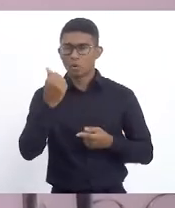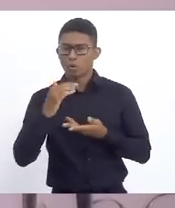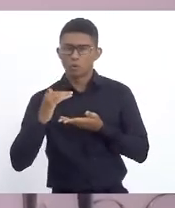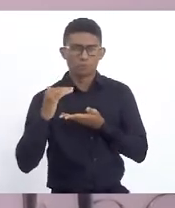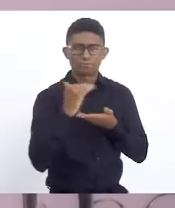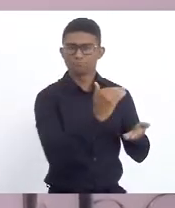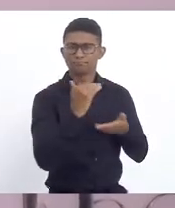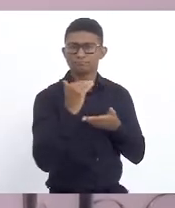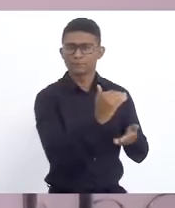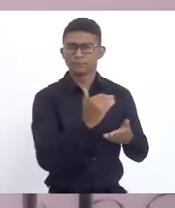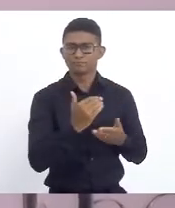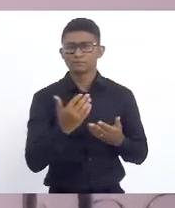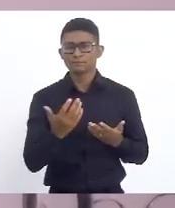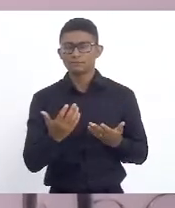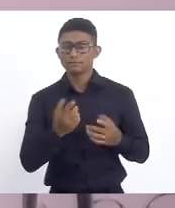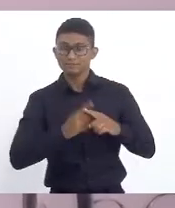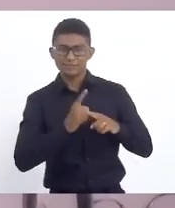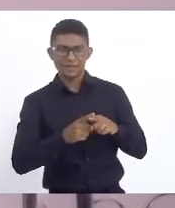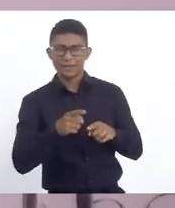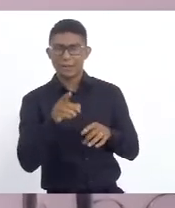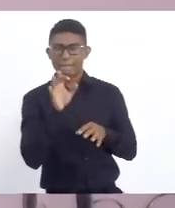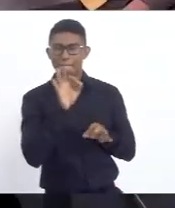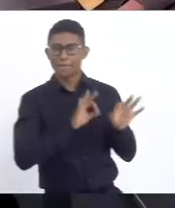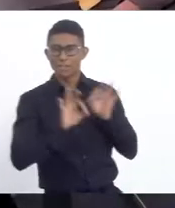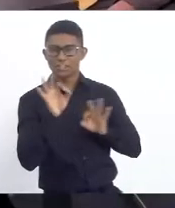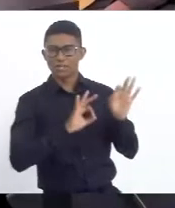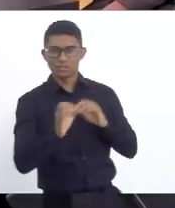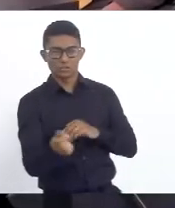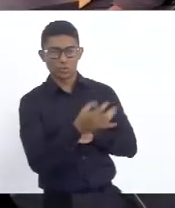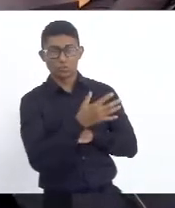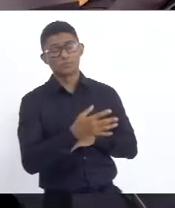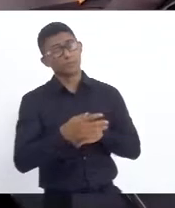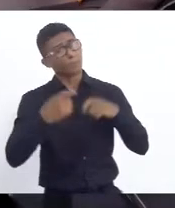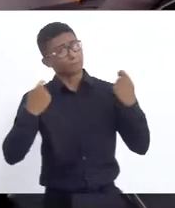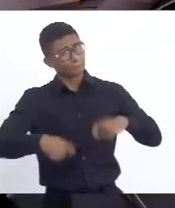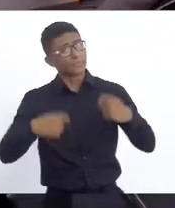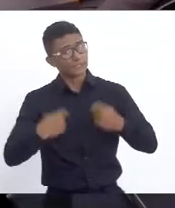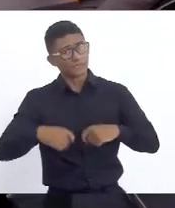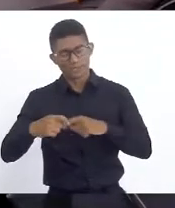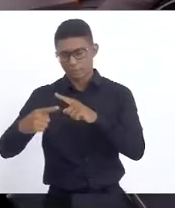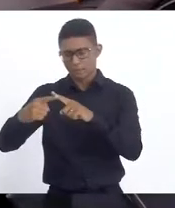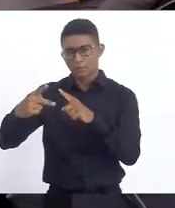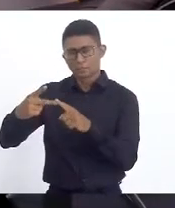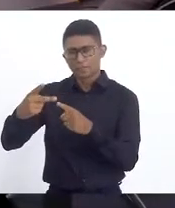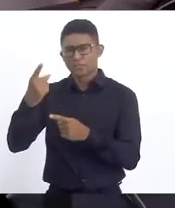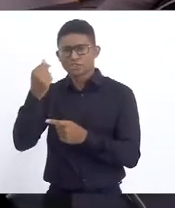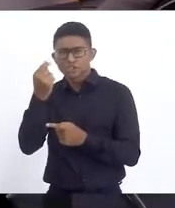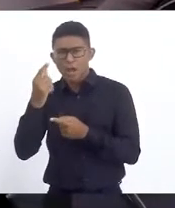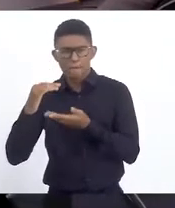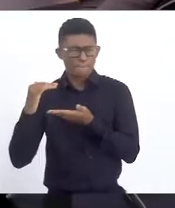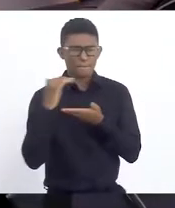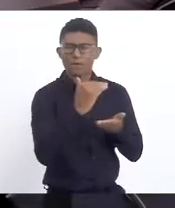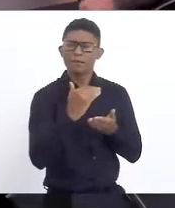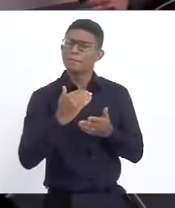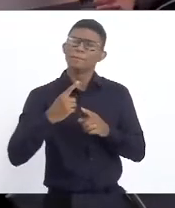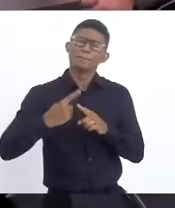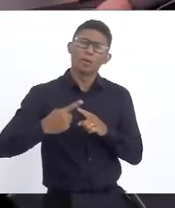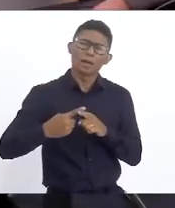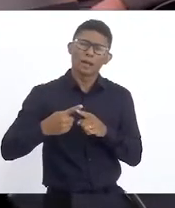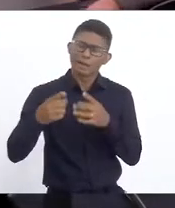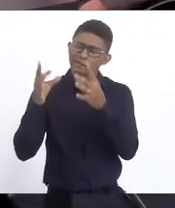discutindo um novo projeto, a gente também precisa de números desse novo projeto. A gente precisa